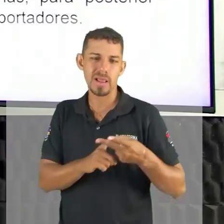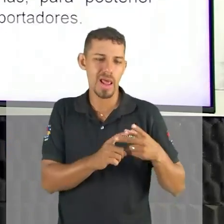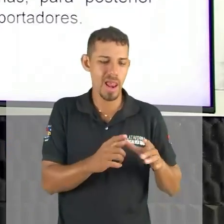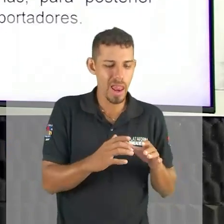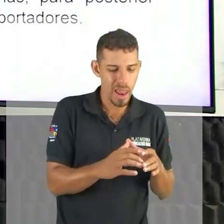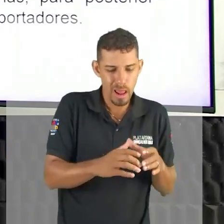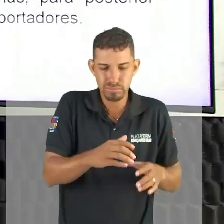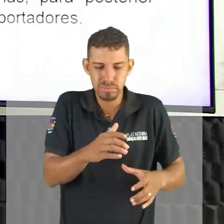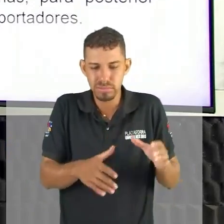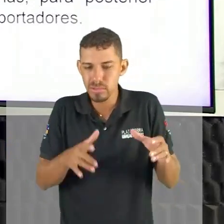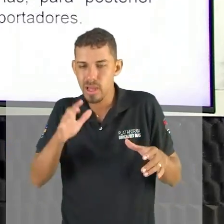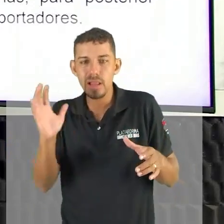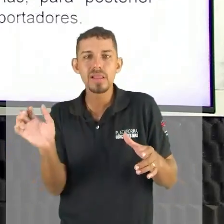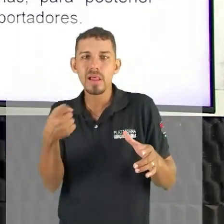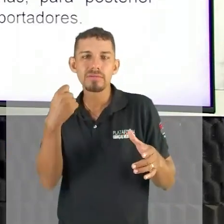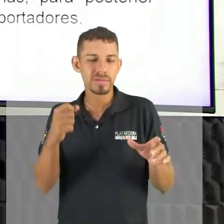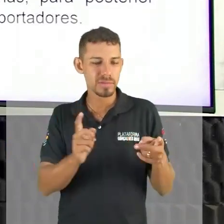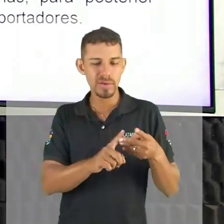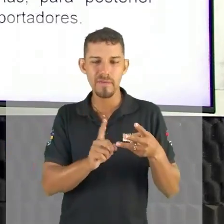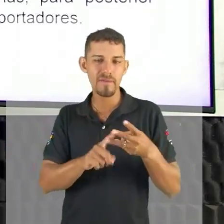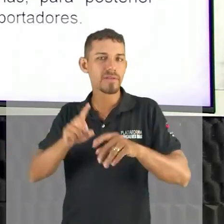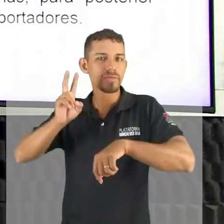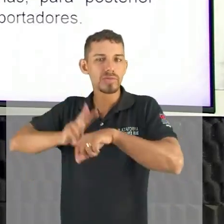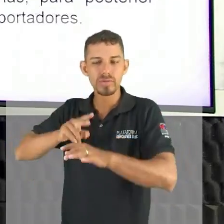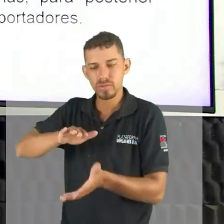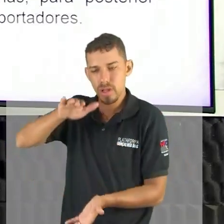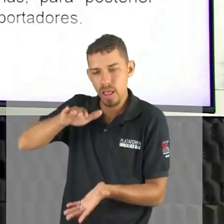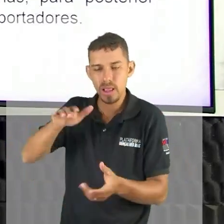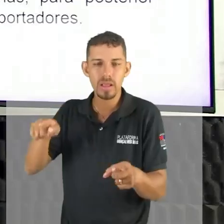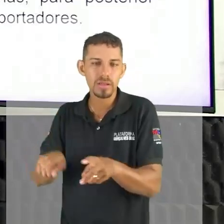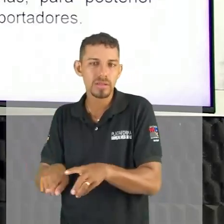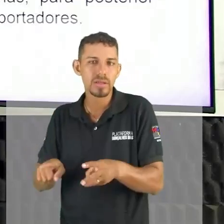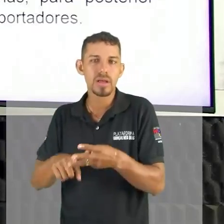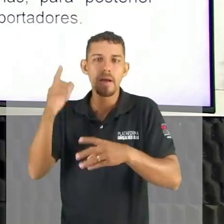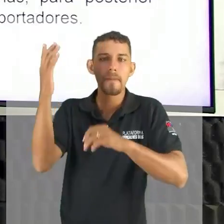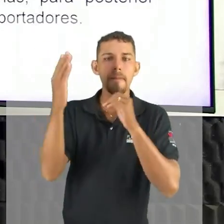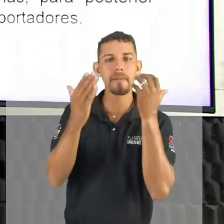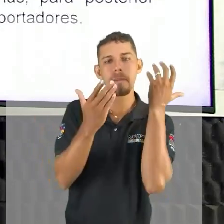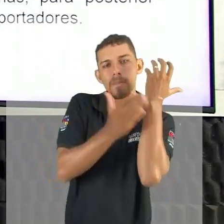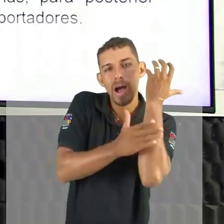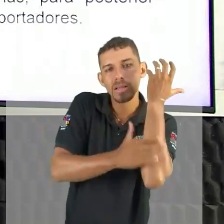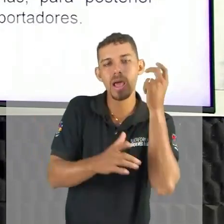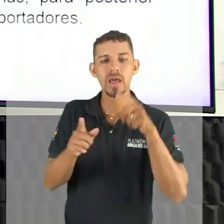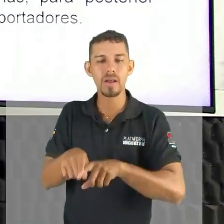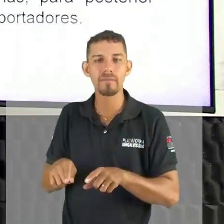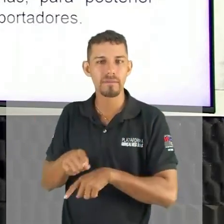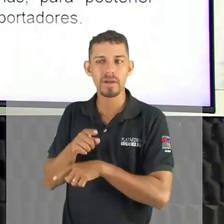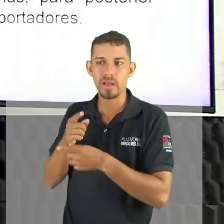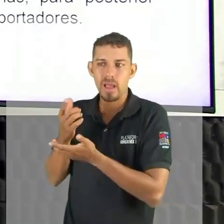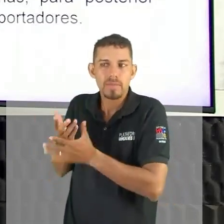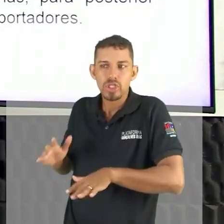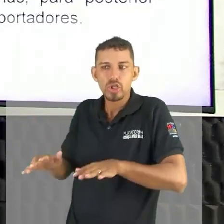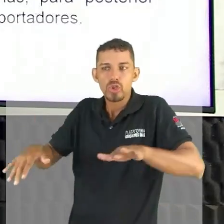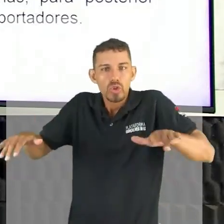latinhas, vidro de cascos, madeira, resto de móveis. Então existe um lugar para